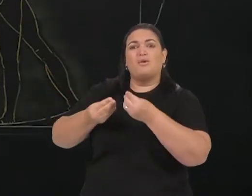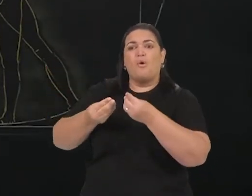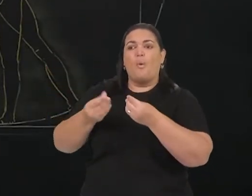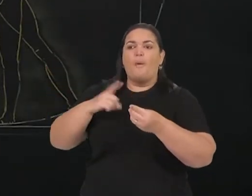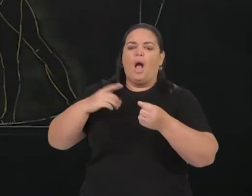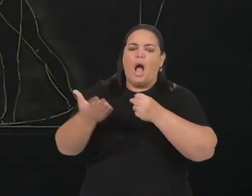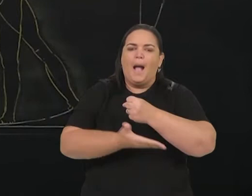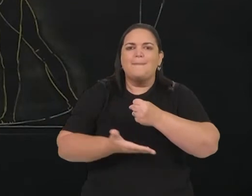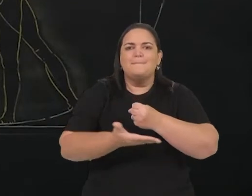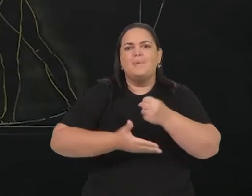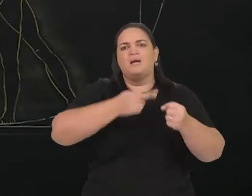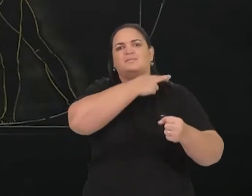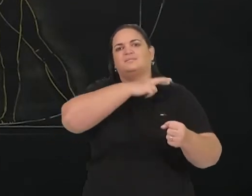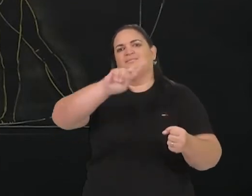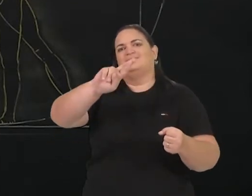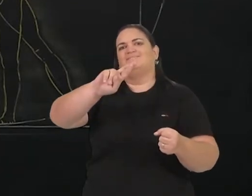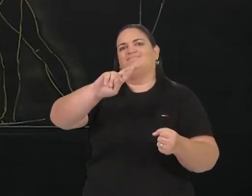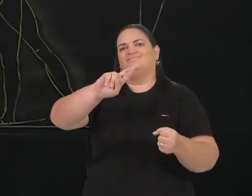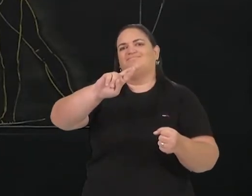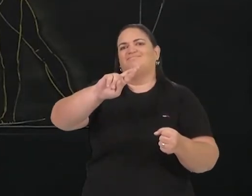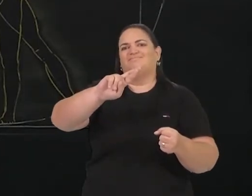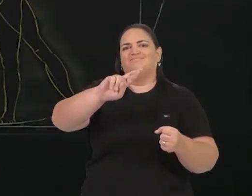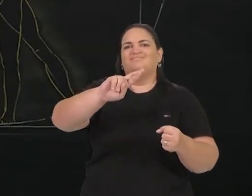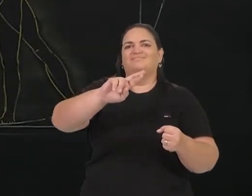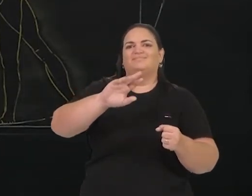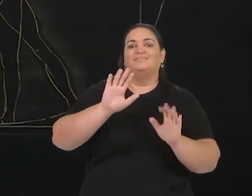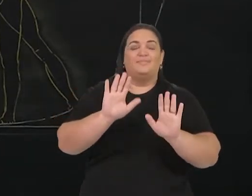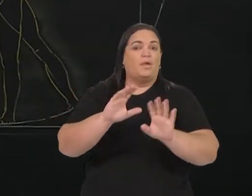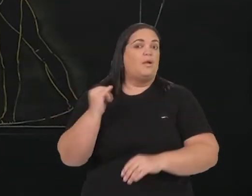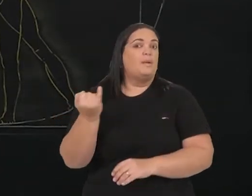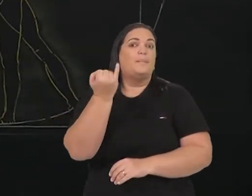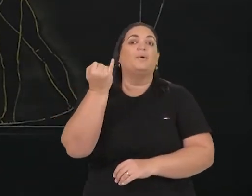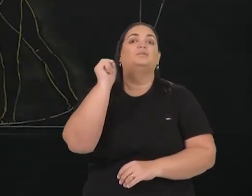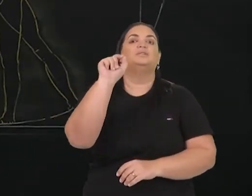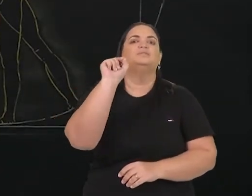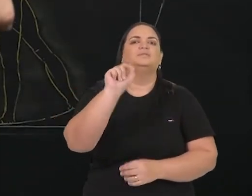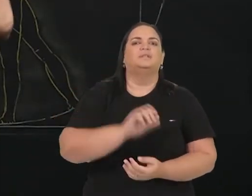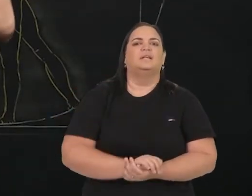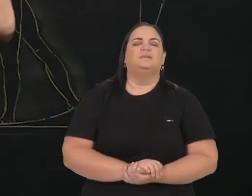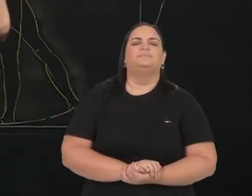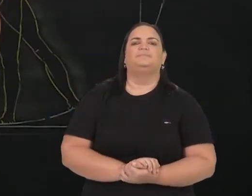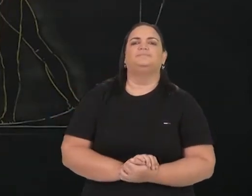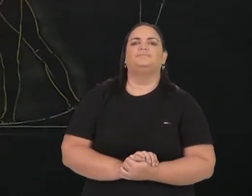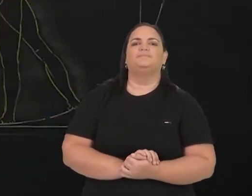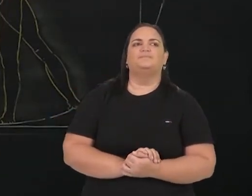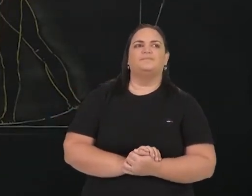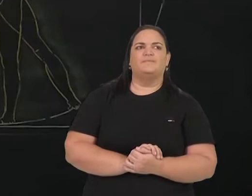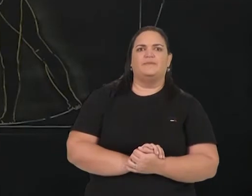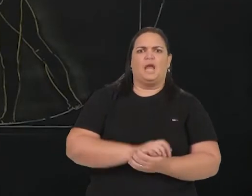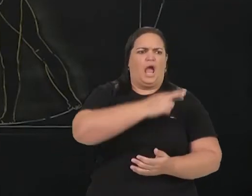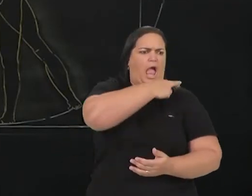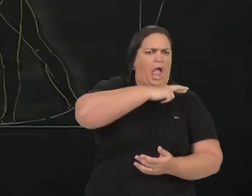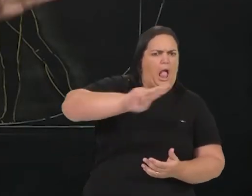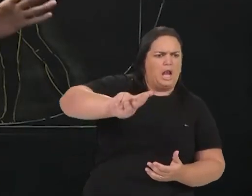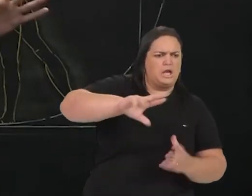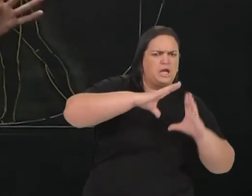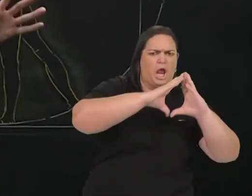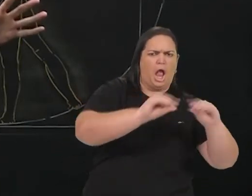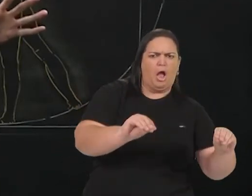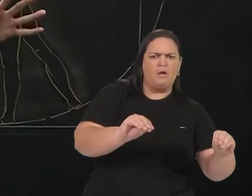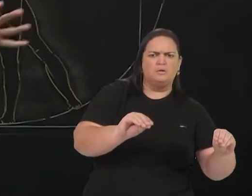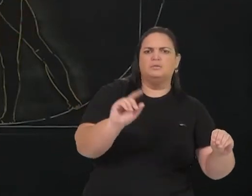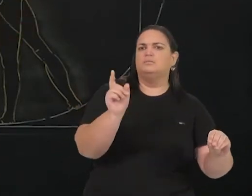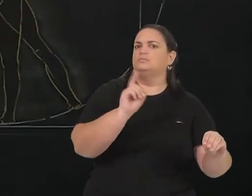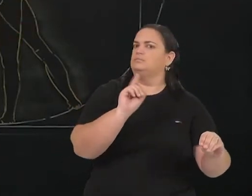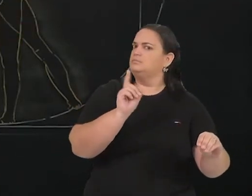religioso predominavam. Uma coisa muito importante que é legal a gente entender aqui. Não quer dizer que o elemento religioso sumiu do mundo